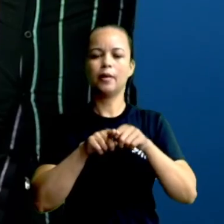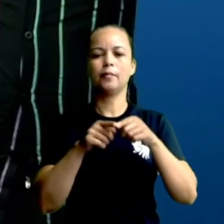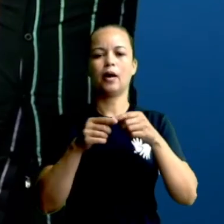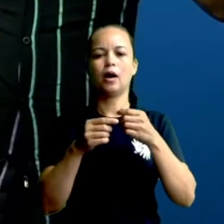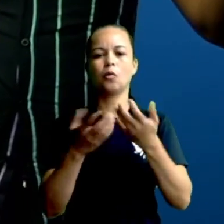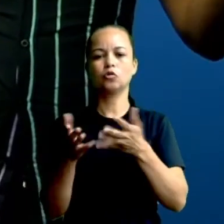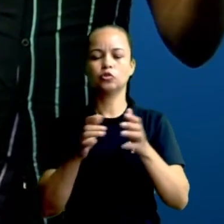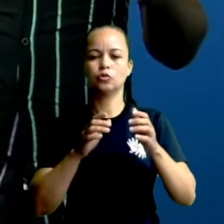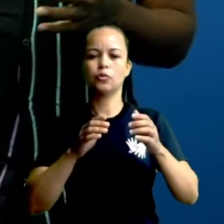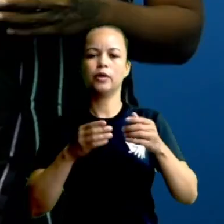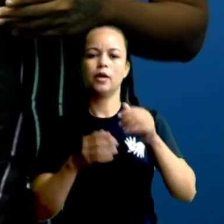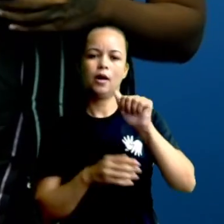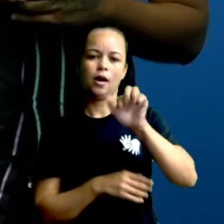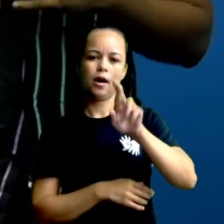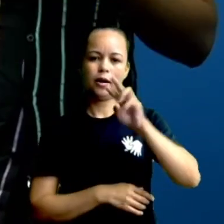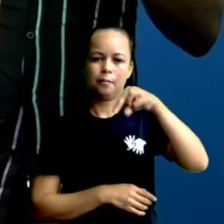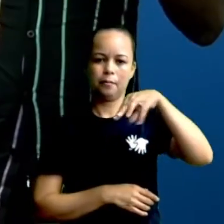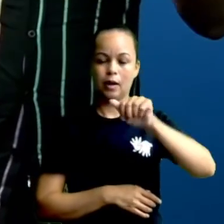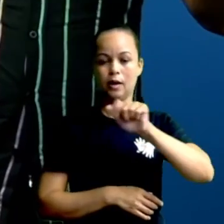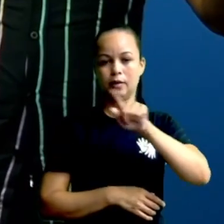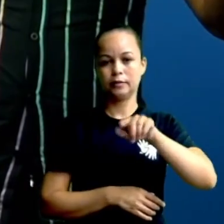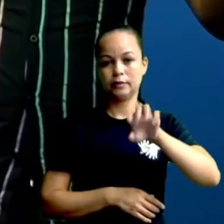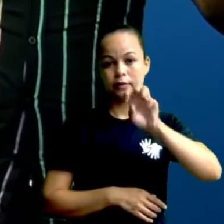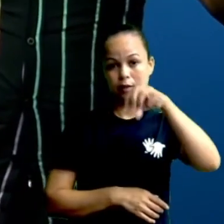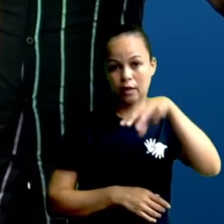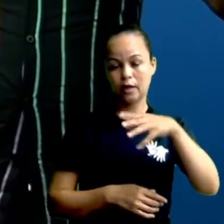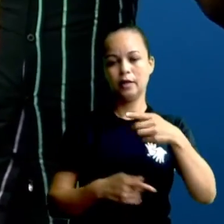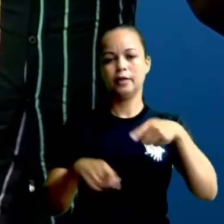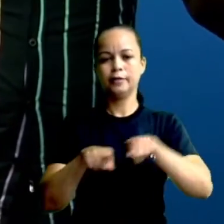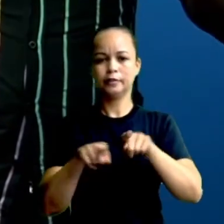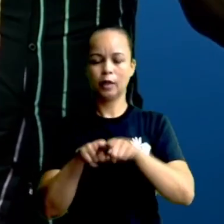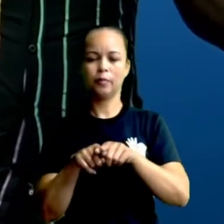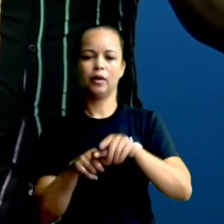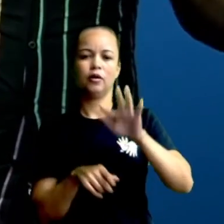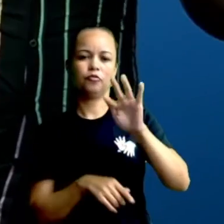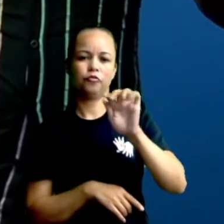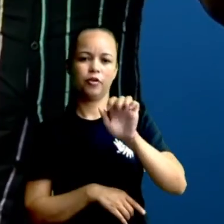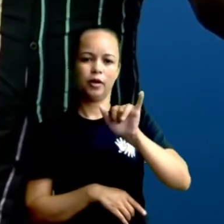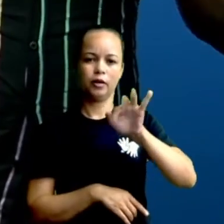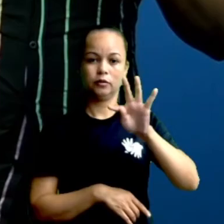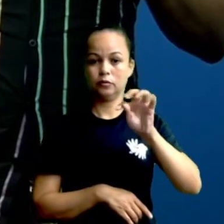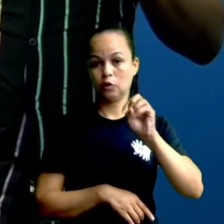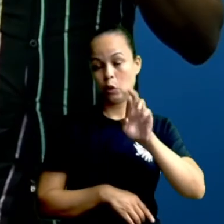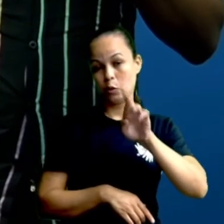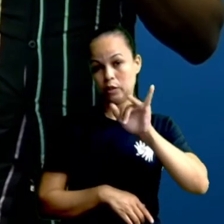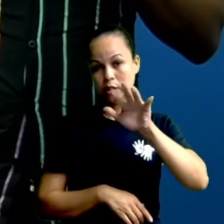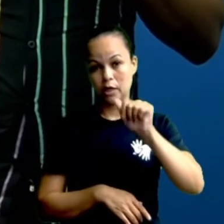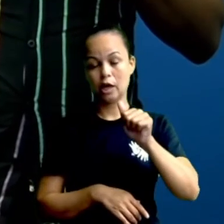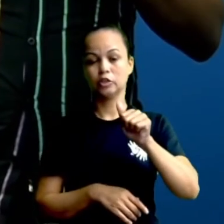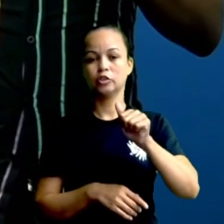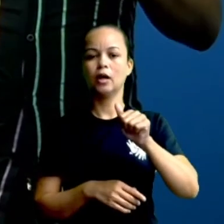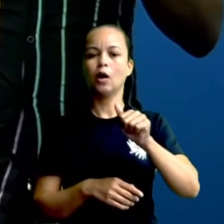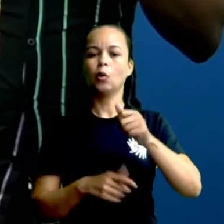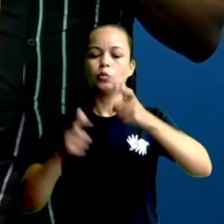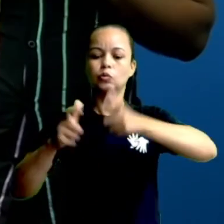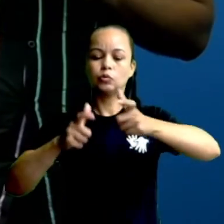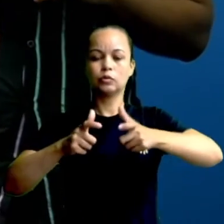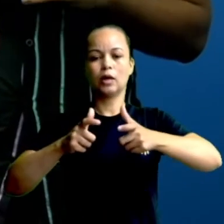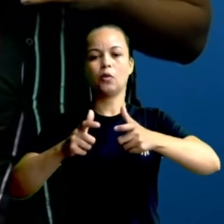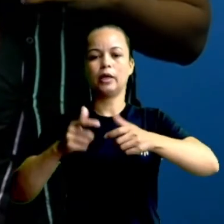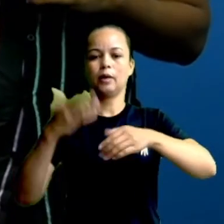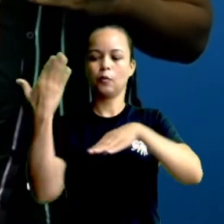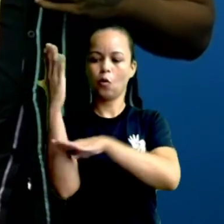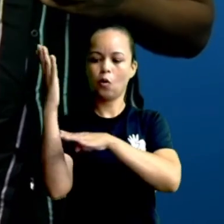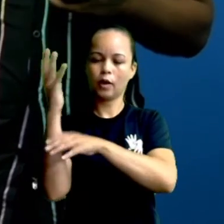armazéns, feitorias, certo? Que eram exatamente esses armazéns onde eram colocados os paus-brasil,